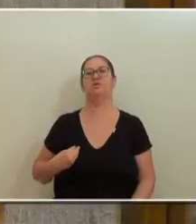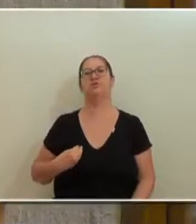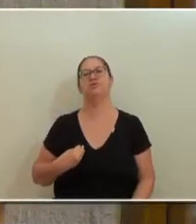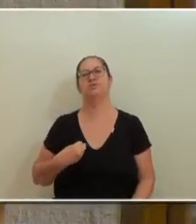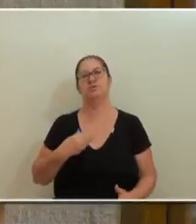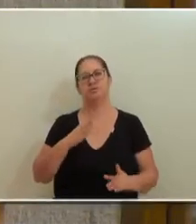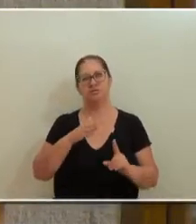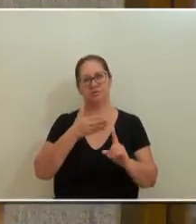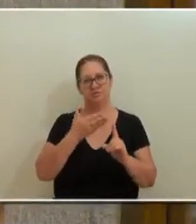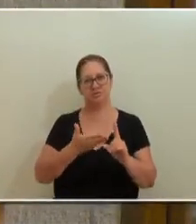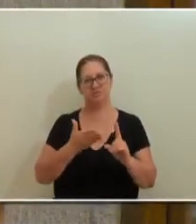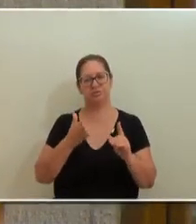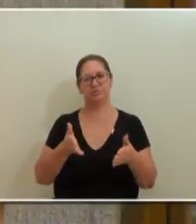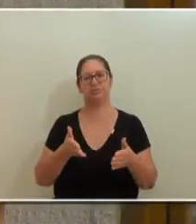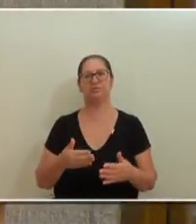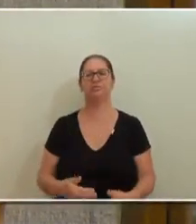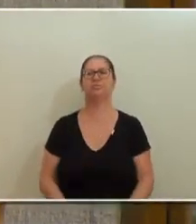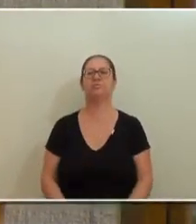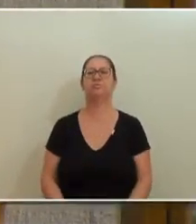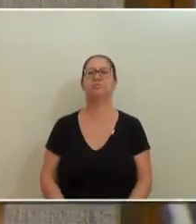também.